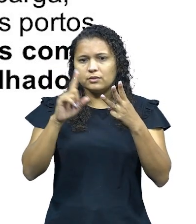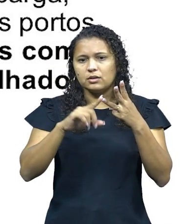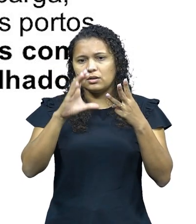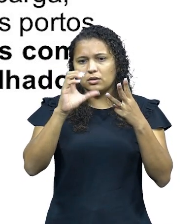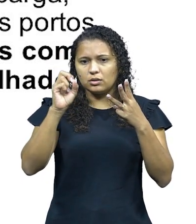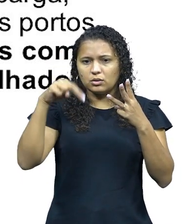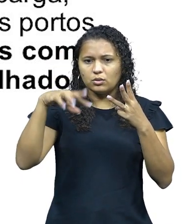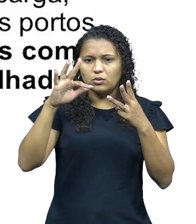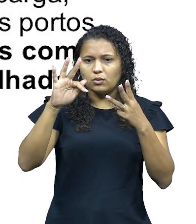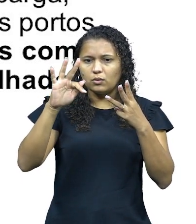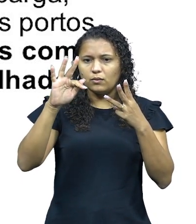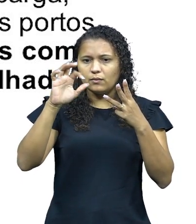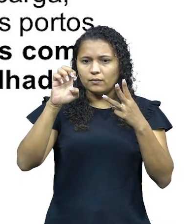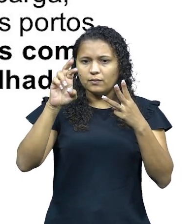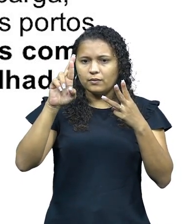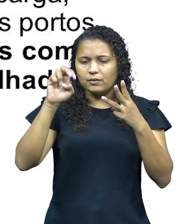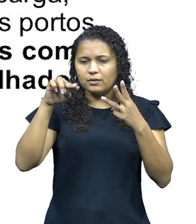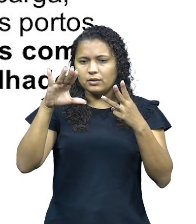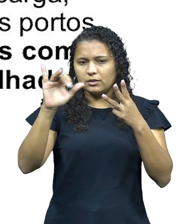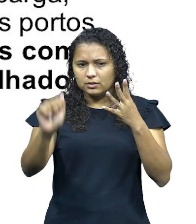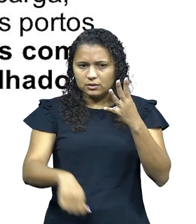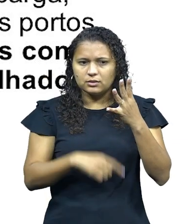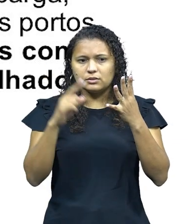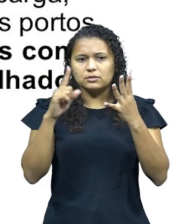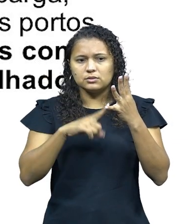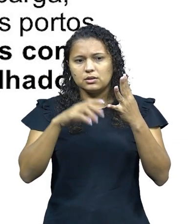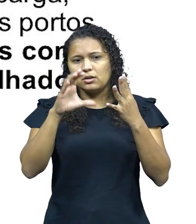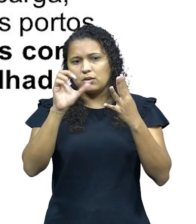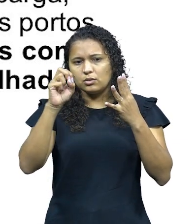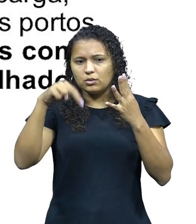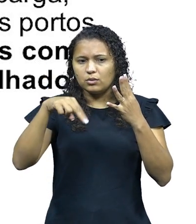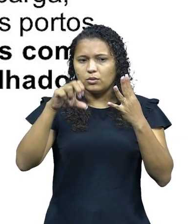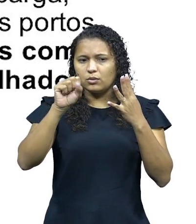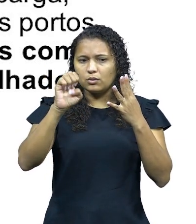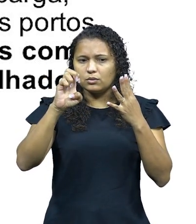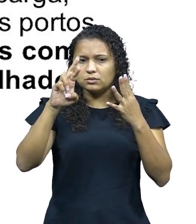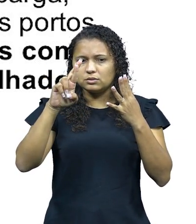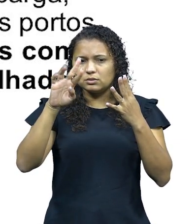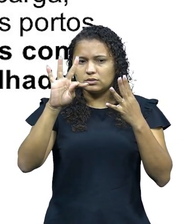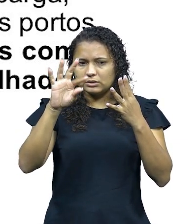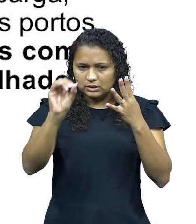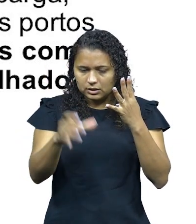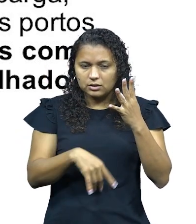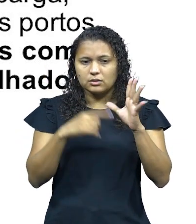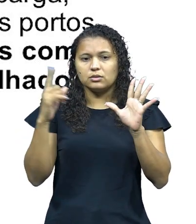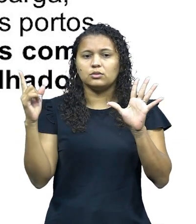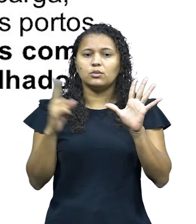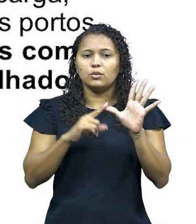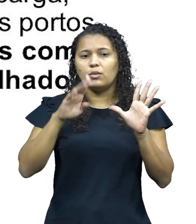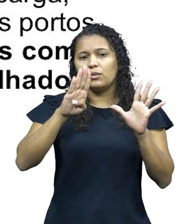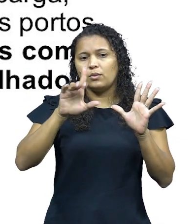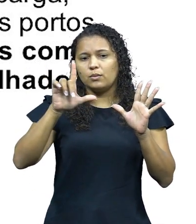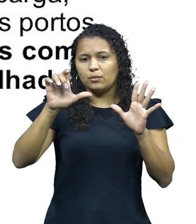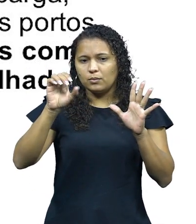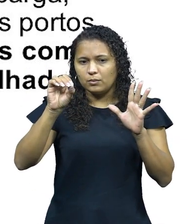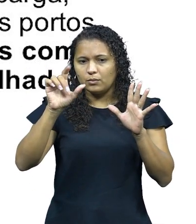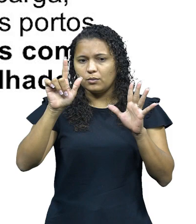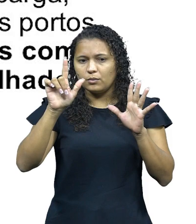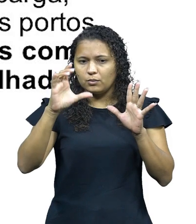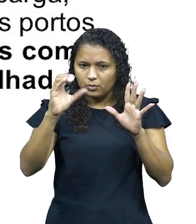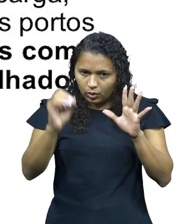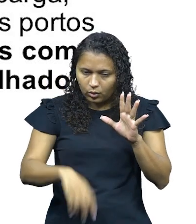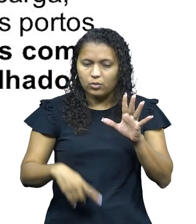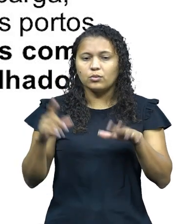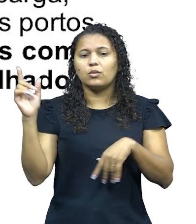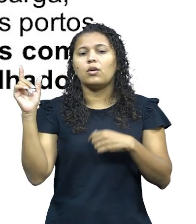de carga, do bloco e vigilância das embarcações nos portos organizados, e ele será realizado por